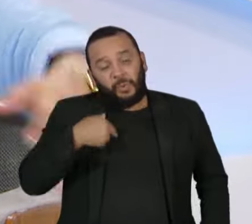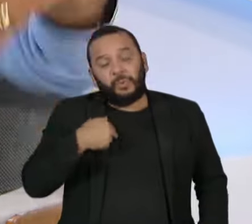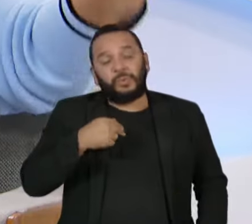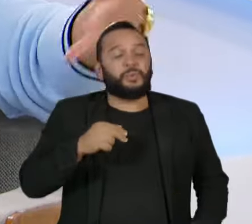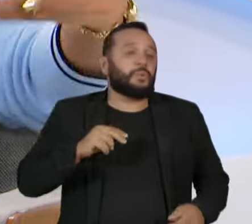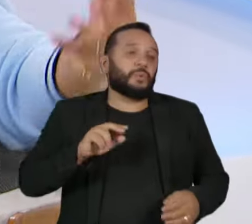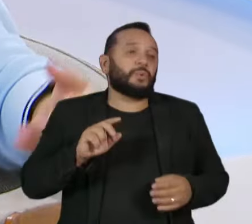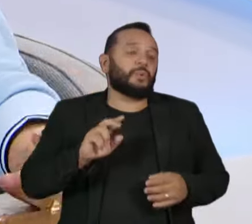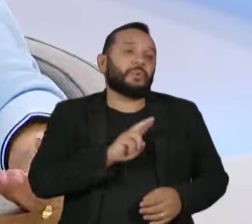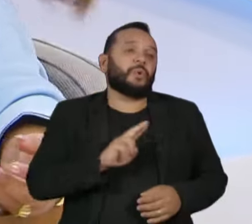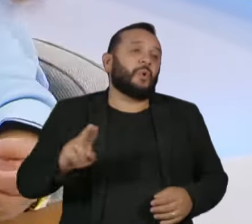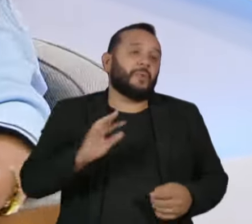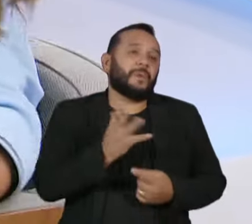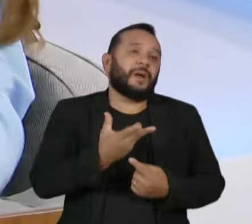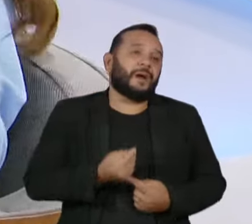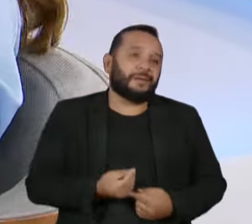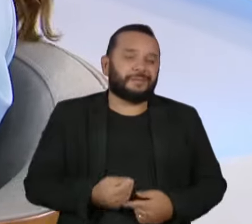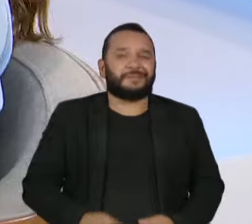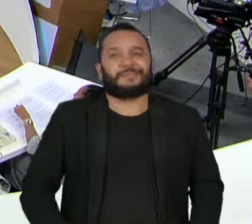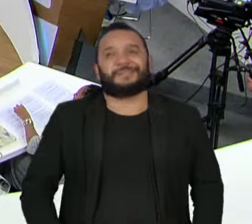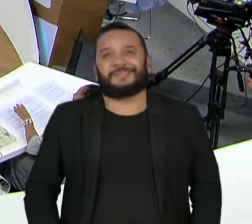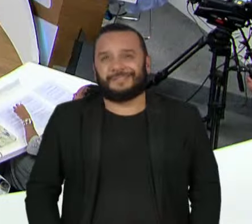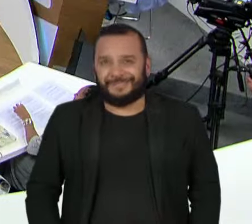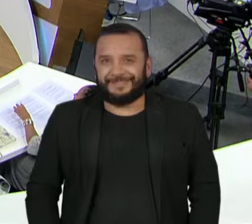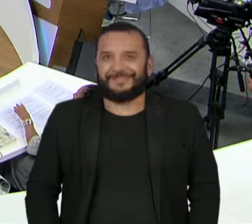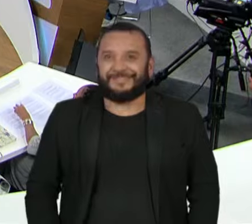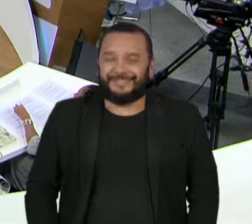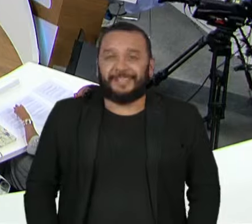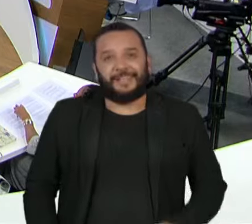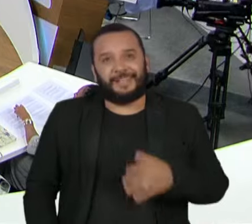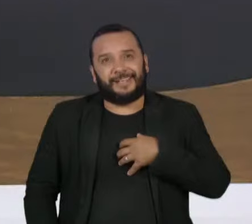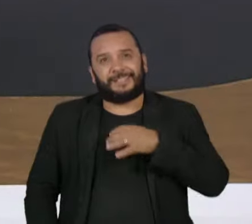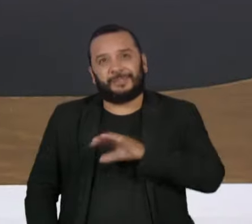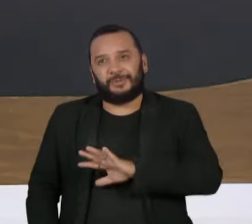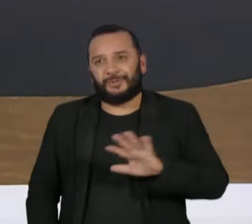assim, que vem muitas pretas. Estigma virou carisma, né? Virou.